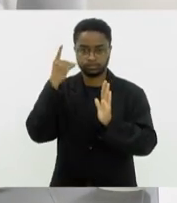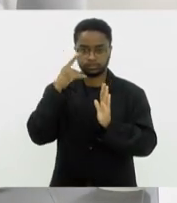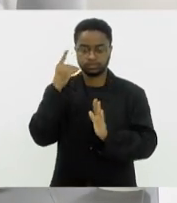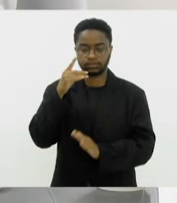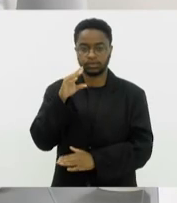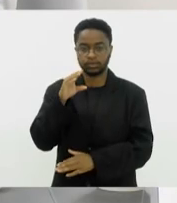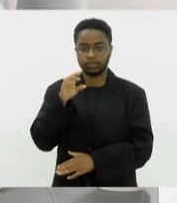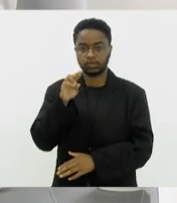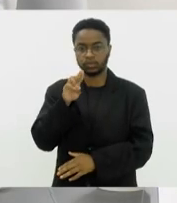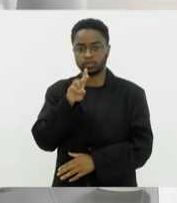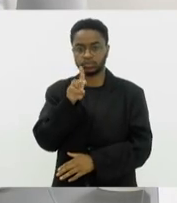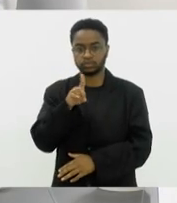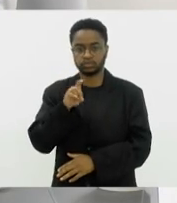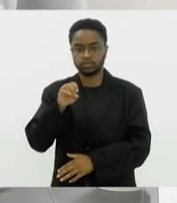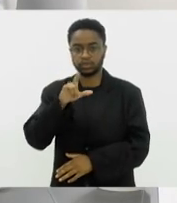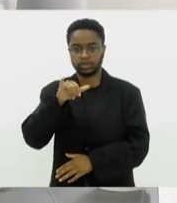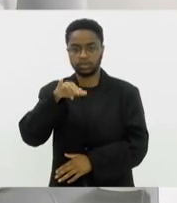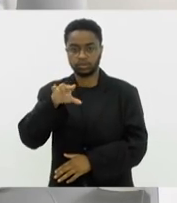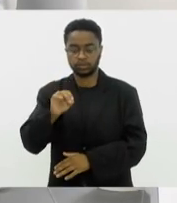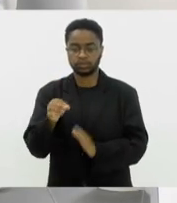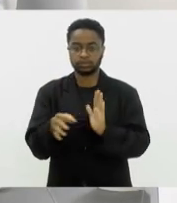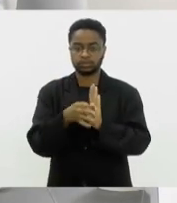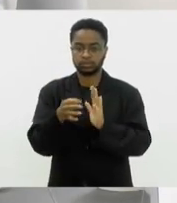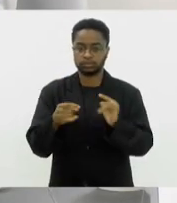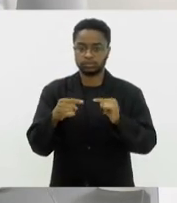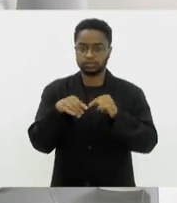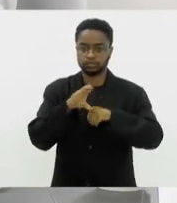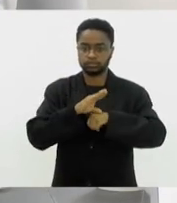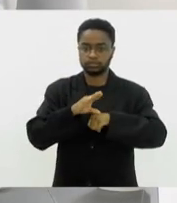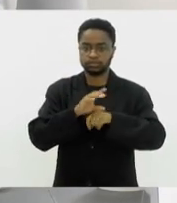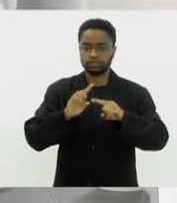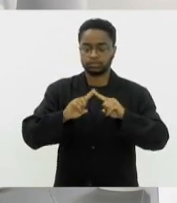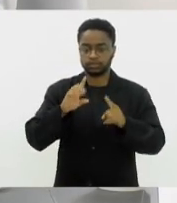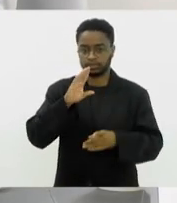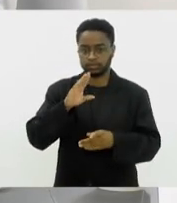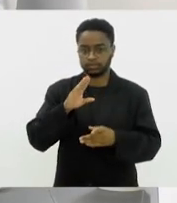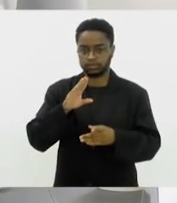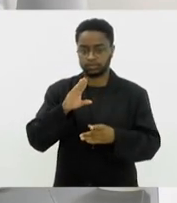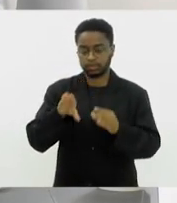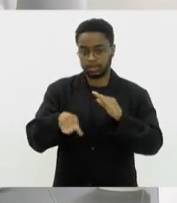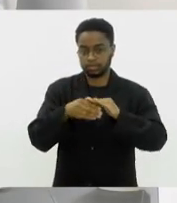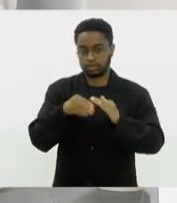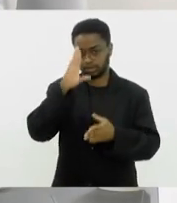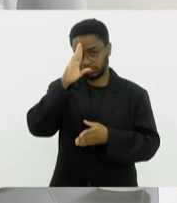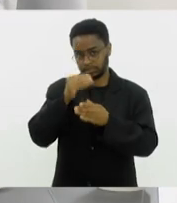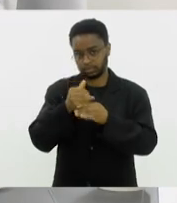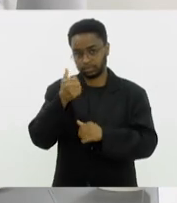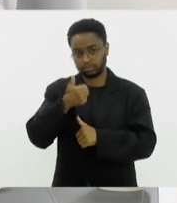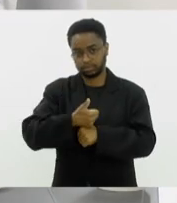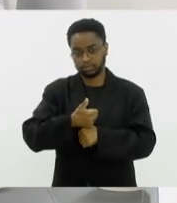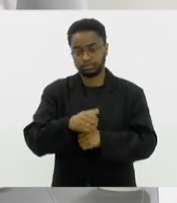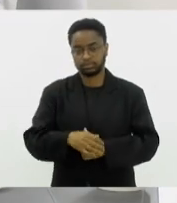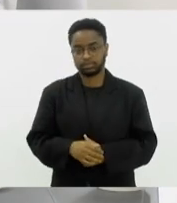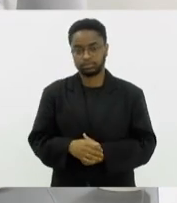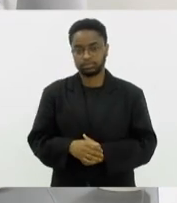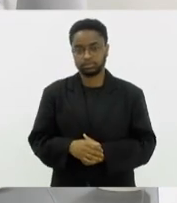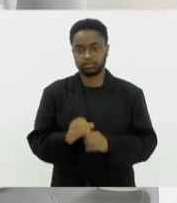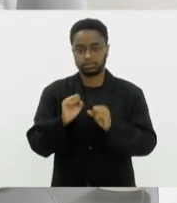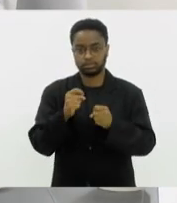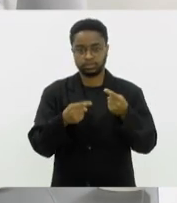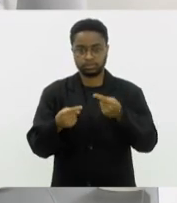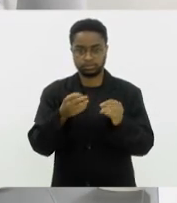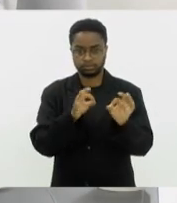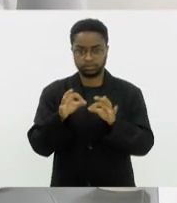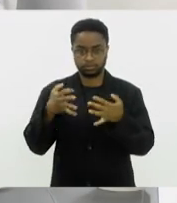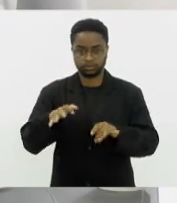Vinícius Cozzolino. Parecer é pela constitucionalidade com emenda, concluindo por substitutivo. Em discussão. Não havendo quem queira